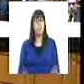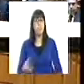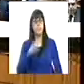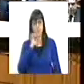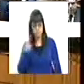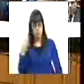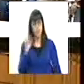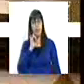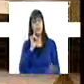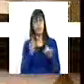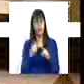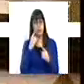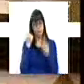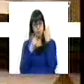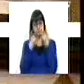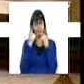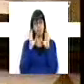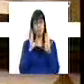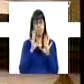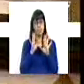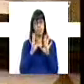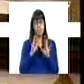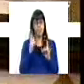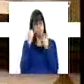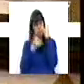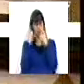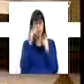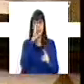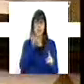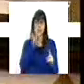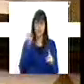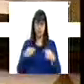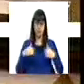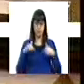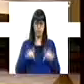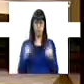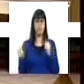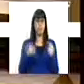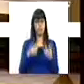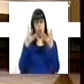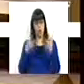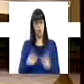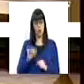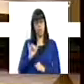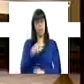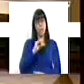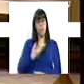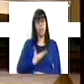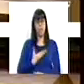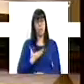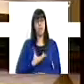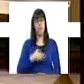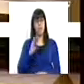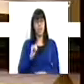talvez fosse importante nós fazermos aqui um exercício, que era pensar se porventura estivéssemos aqui a discutir um orçamento do PSD e